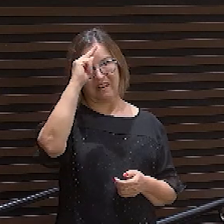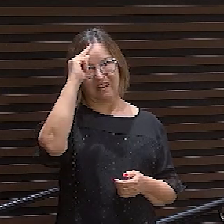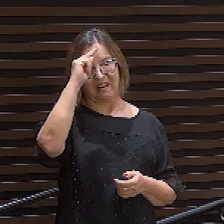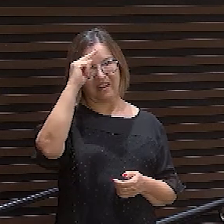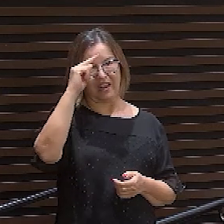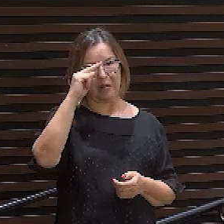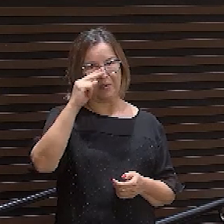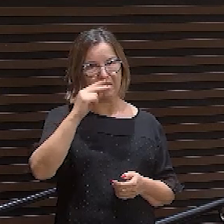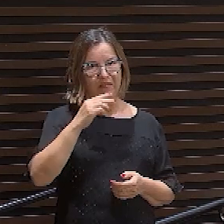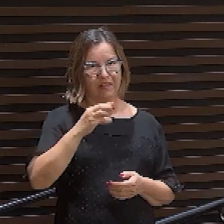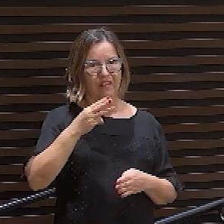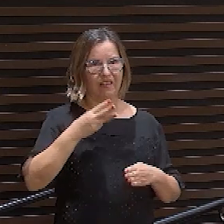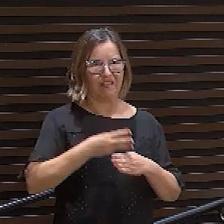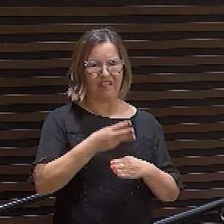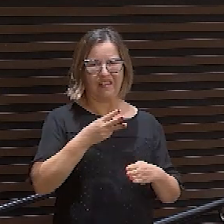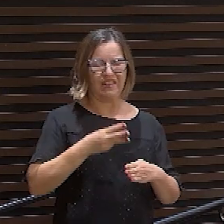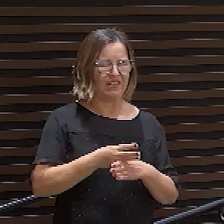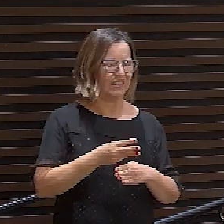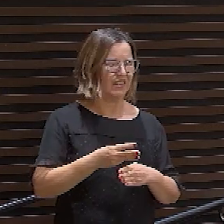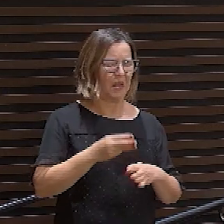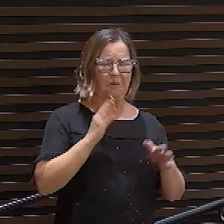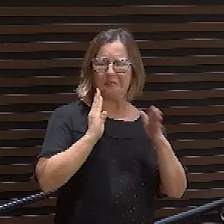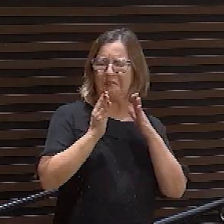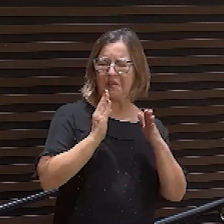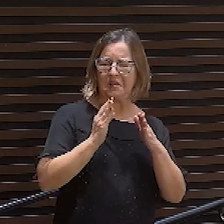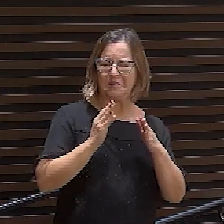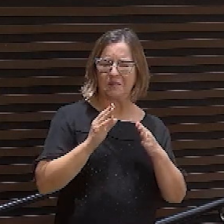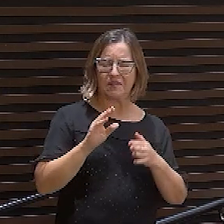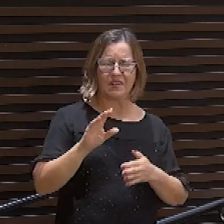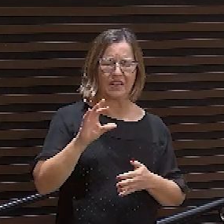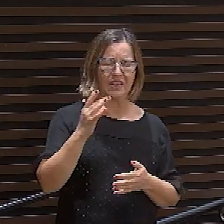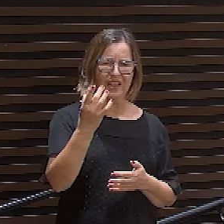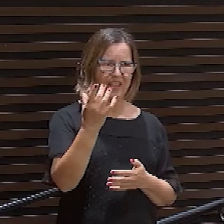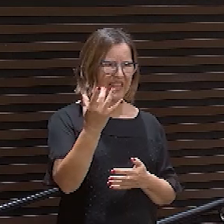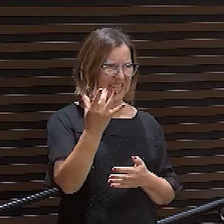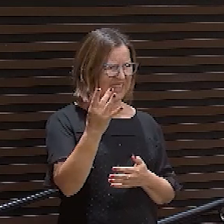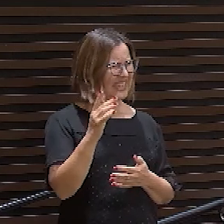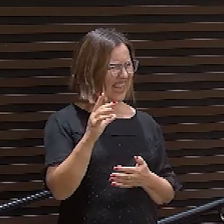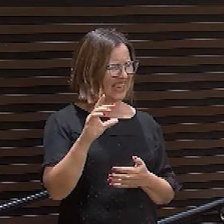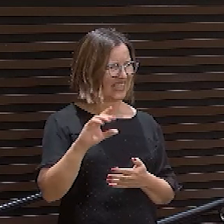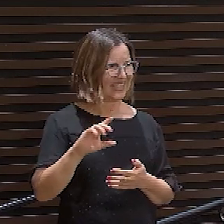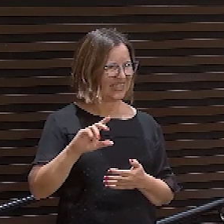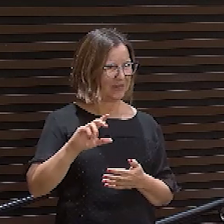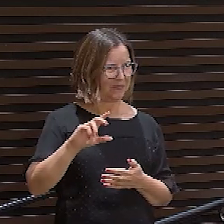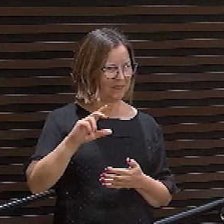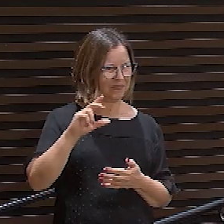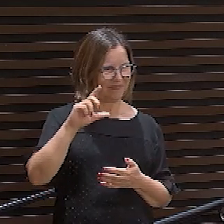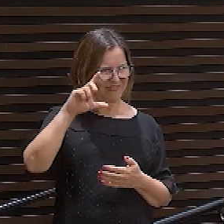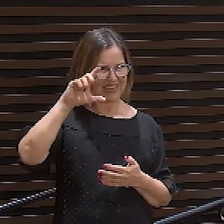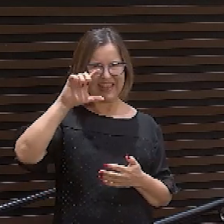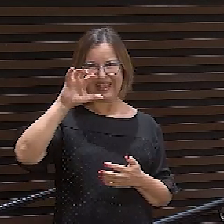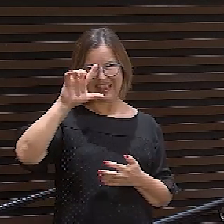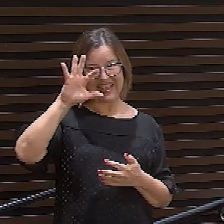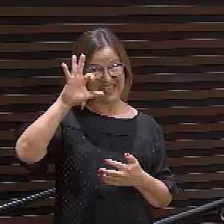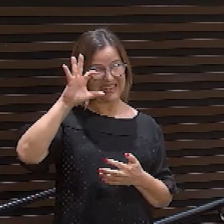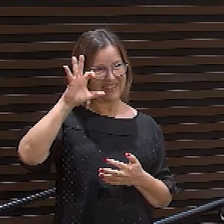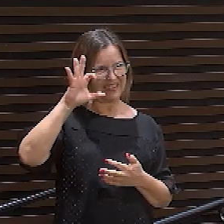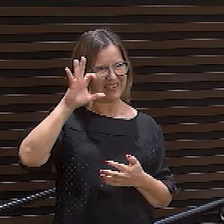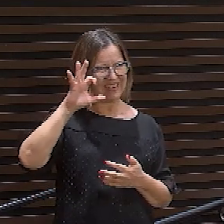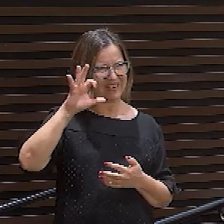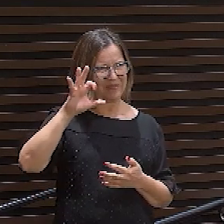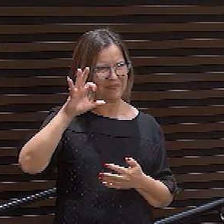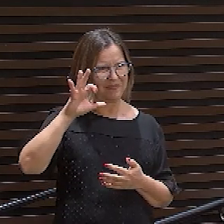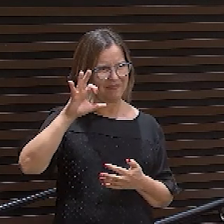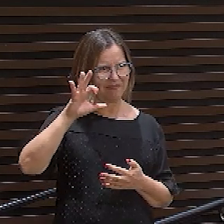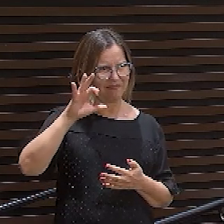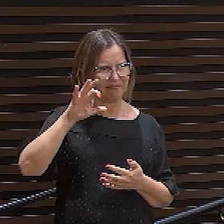ou do Instagram, horas e horas e horas, e disse, eu não tinha tempo de orar, eu não tinha